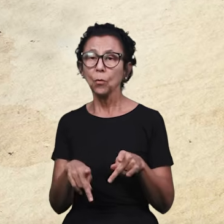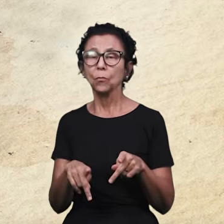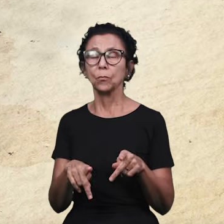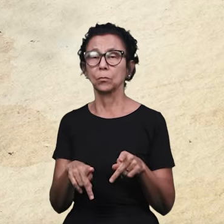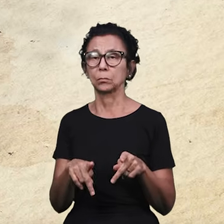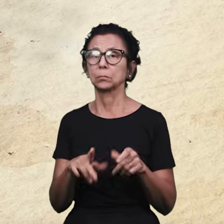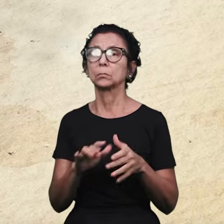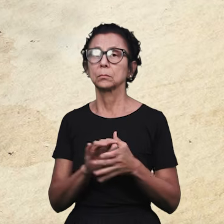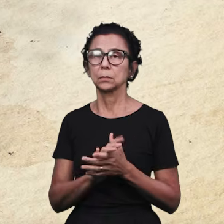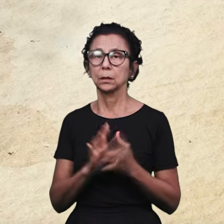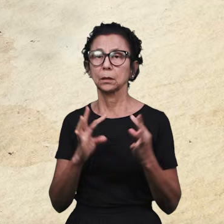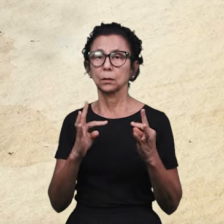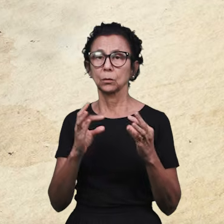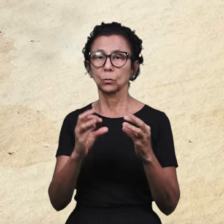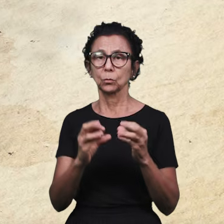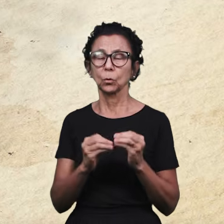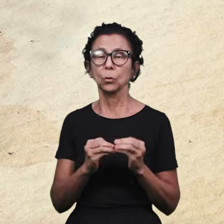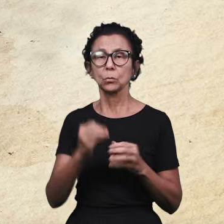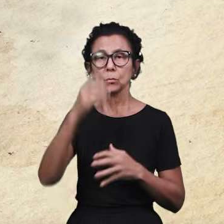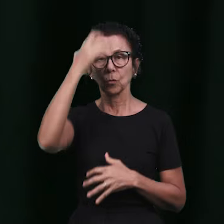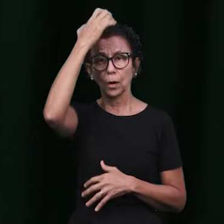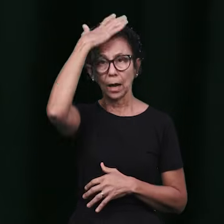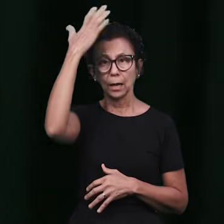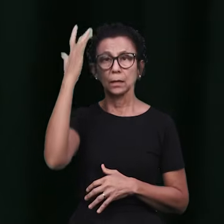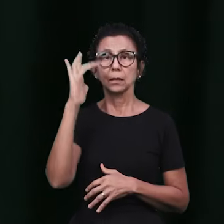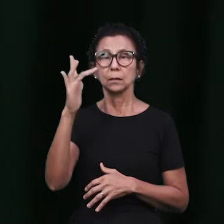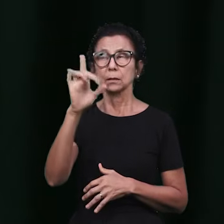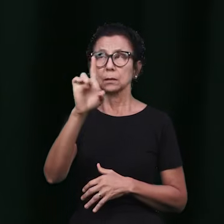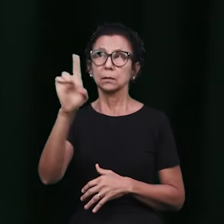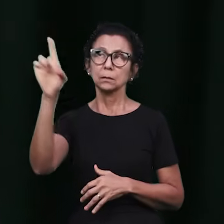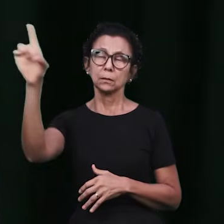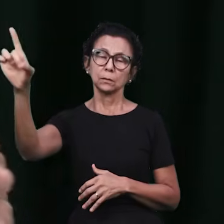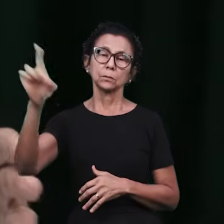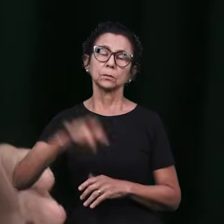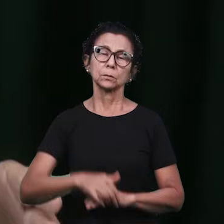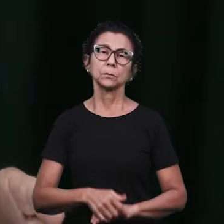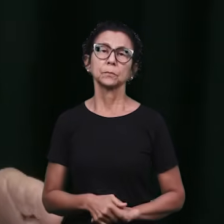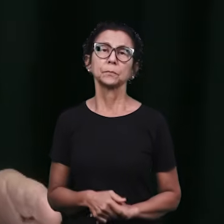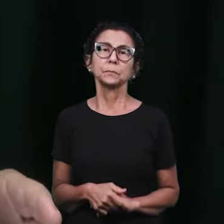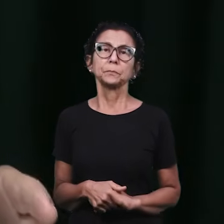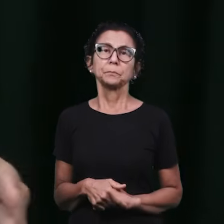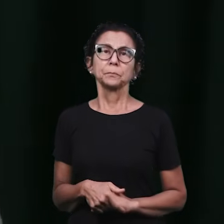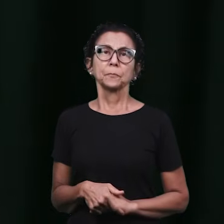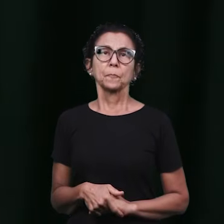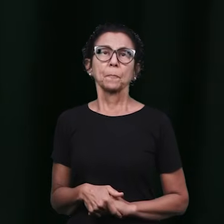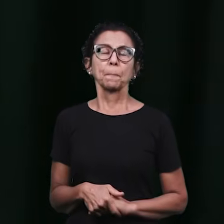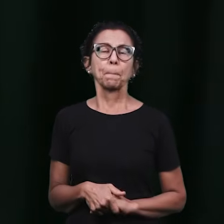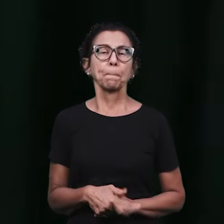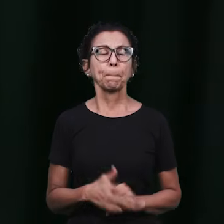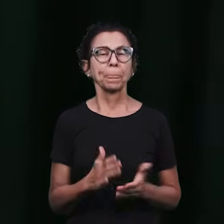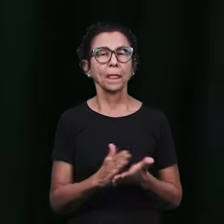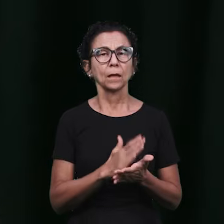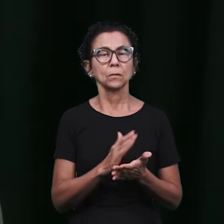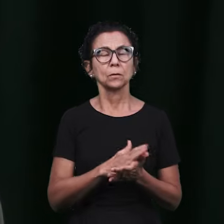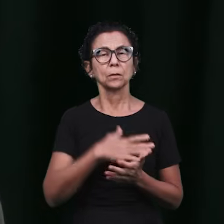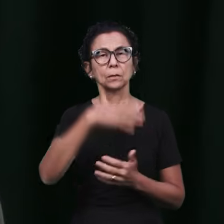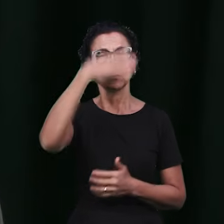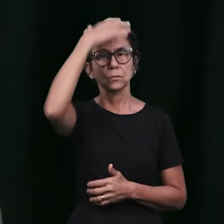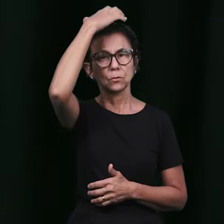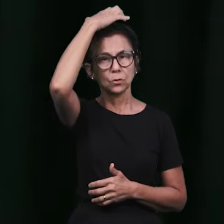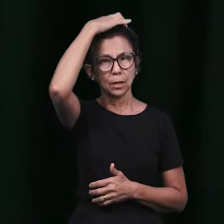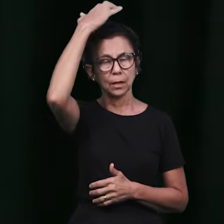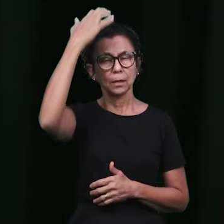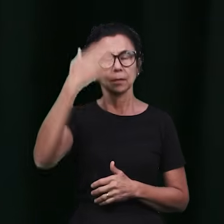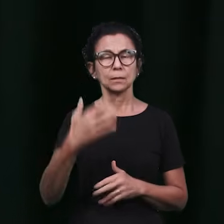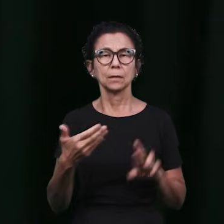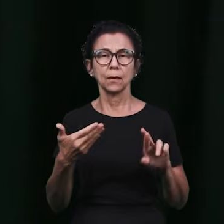todos os reinos da terra. Isso. Então, nós vamos ver, inclusive, lá no livro de Reis também, vai falar algumas coisas a respeito